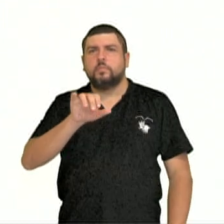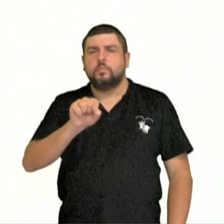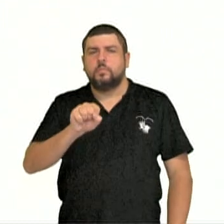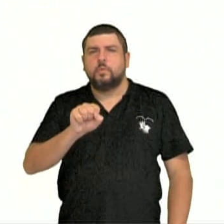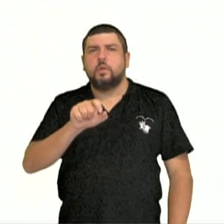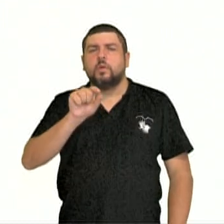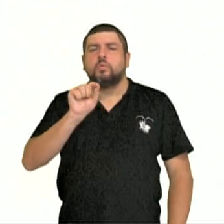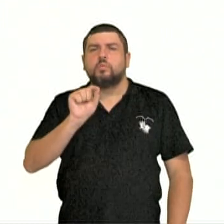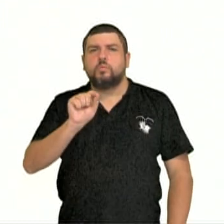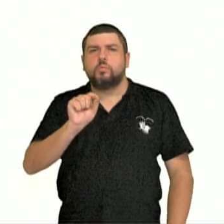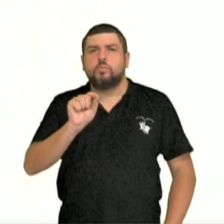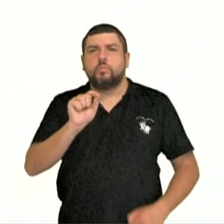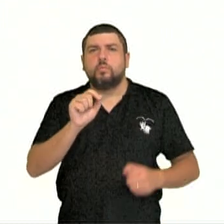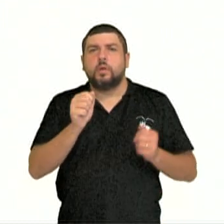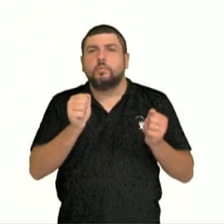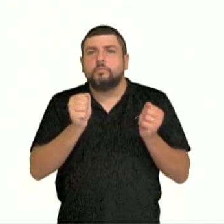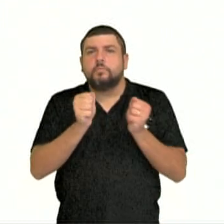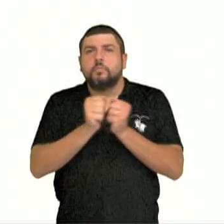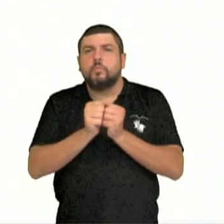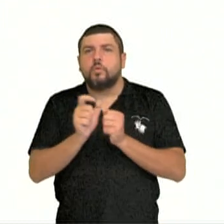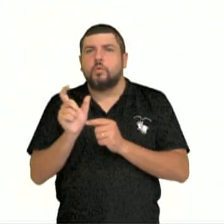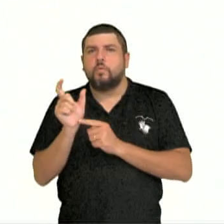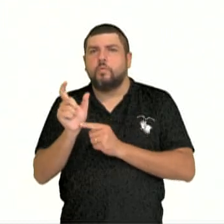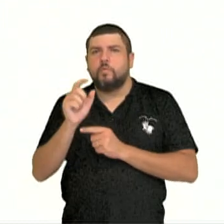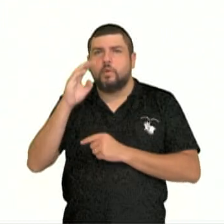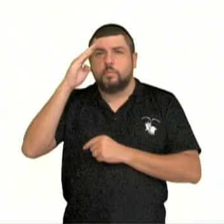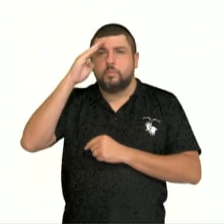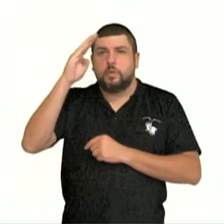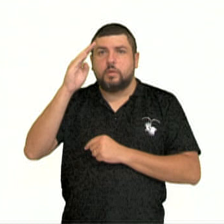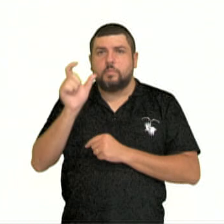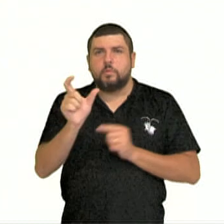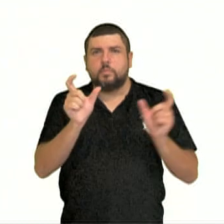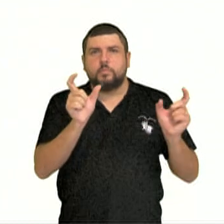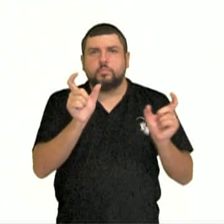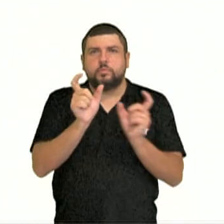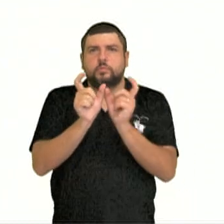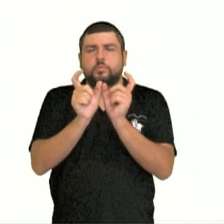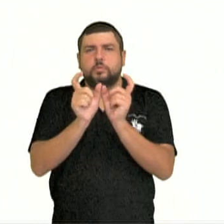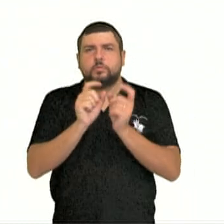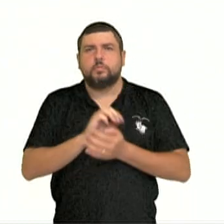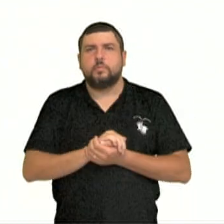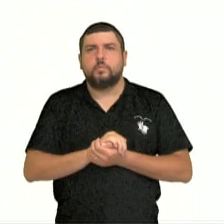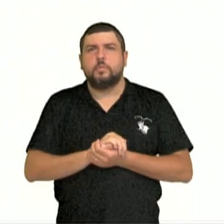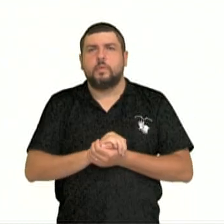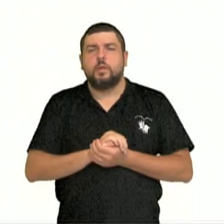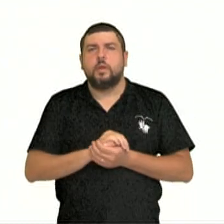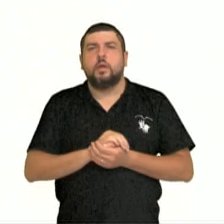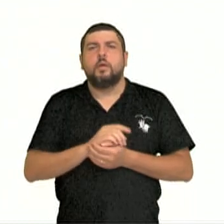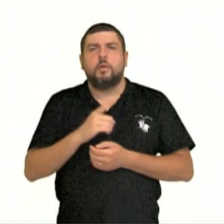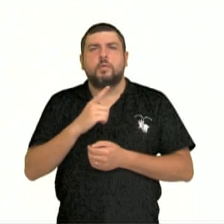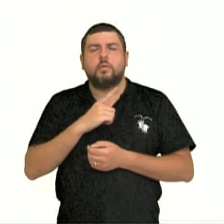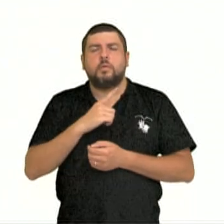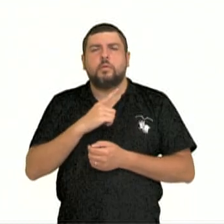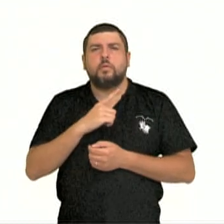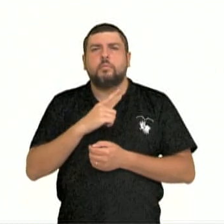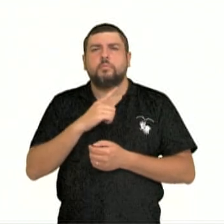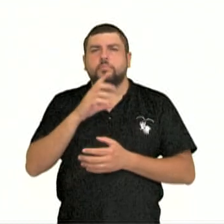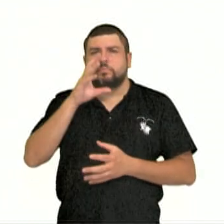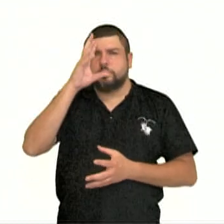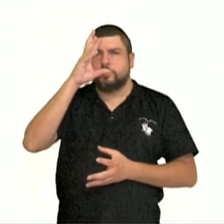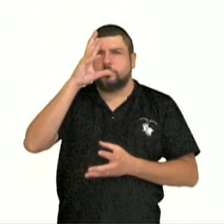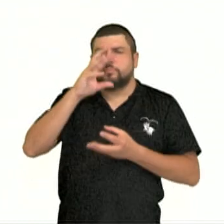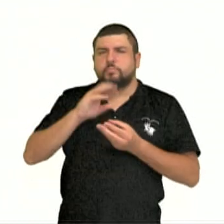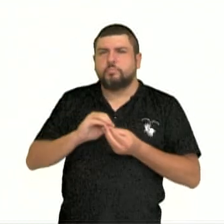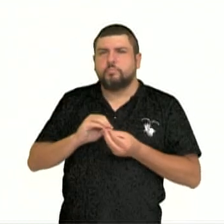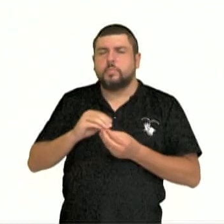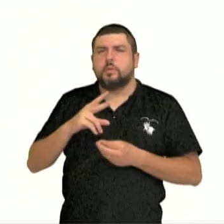virão sozinhos para expressar uma ideia em particular. E também é preciso prestar atenção no